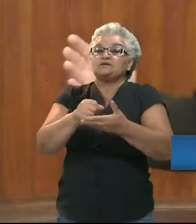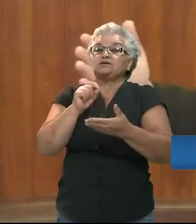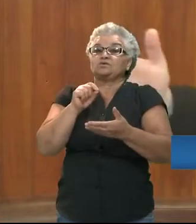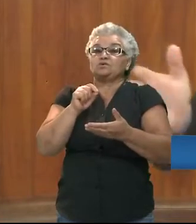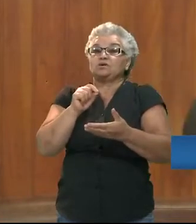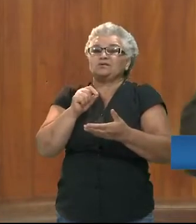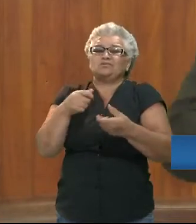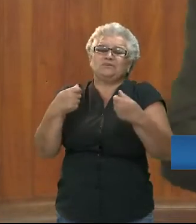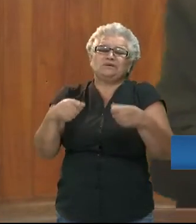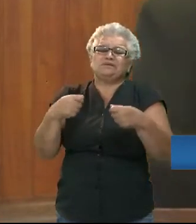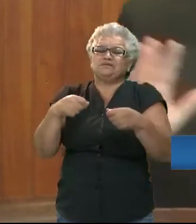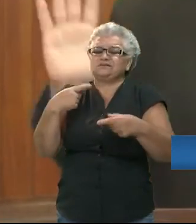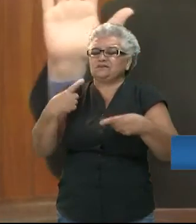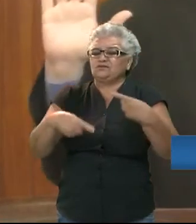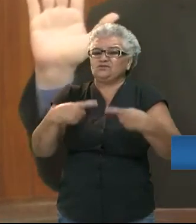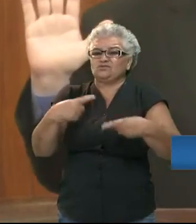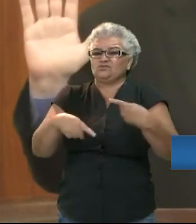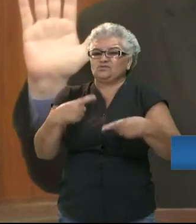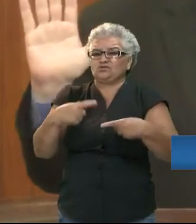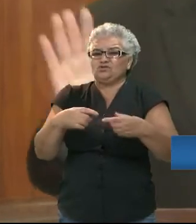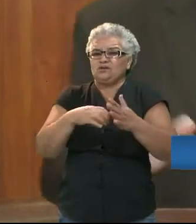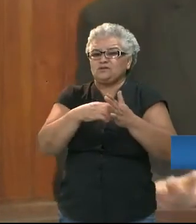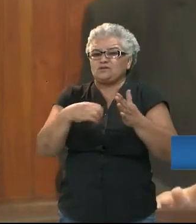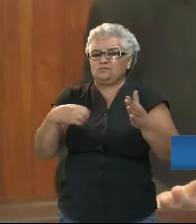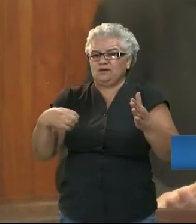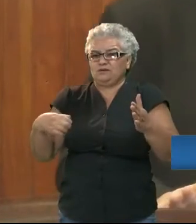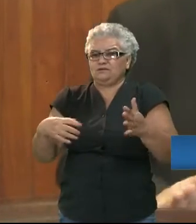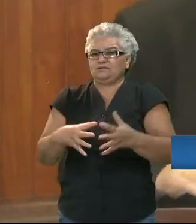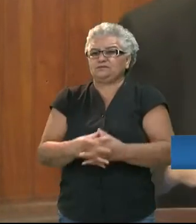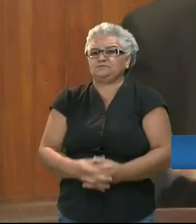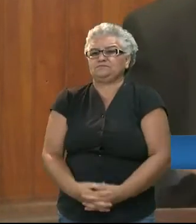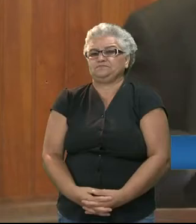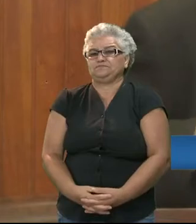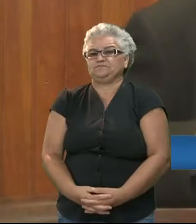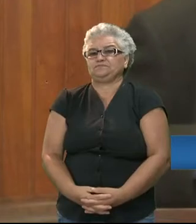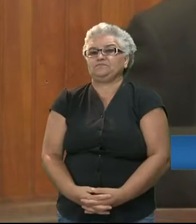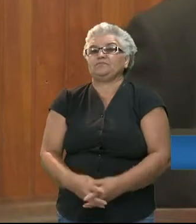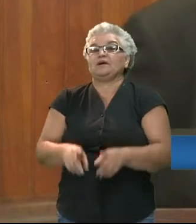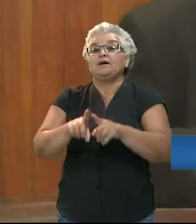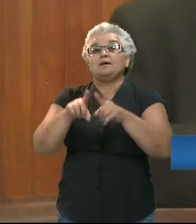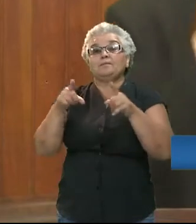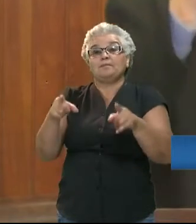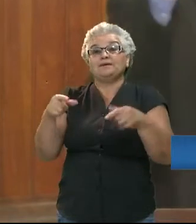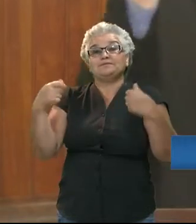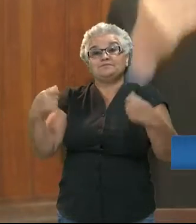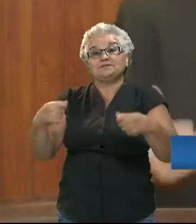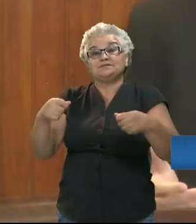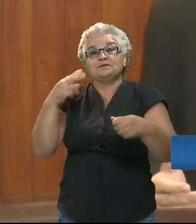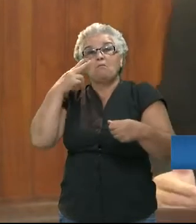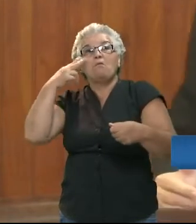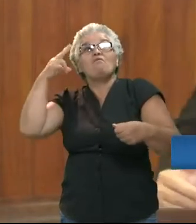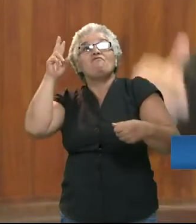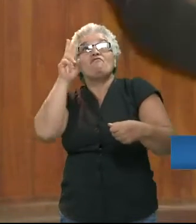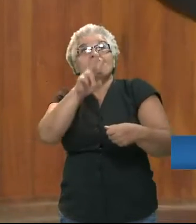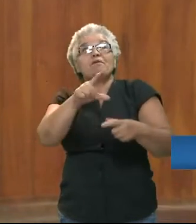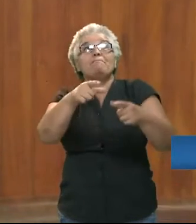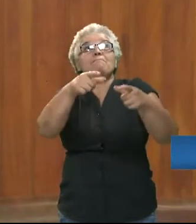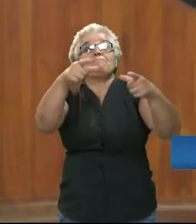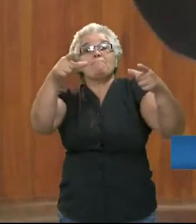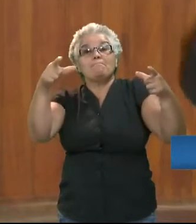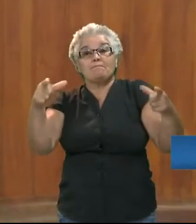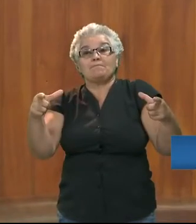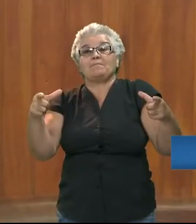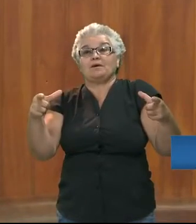de discutirmos isso agora nas minhas emendas. Como nós precisamos que haja uma visibilidade maior, será